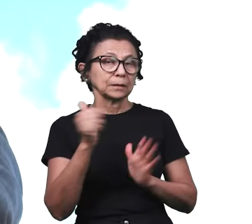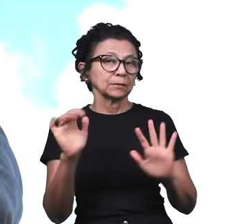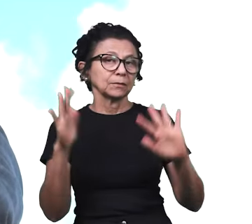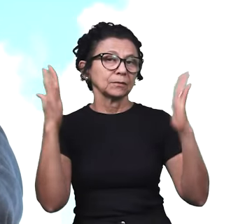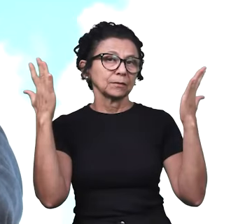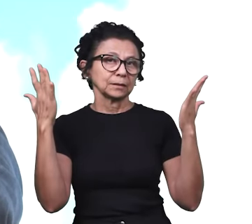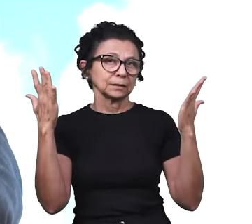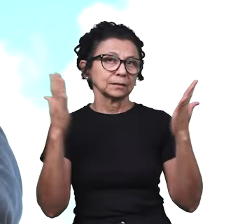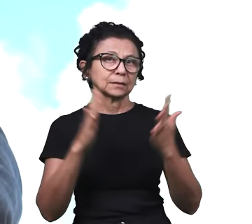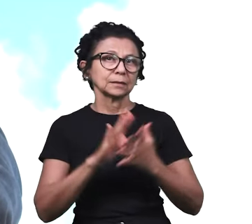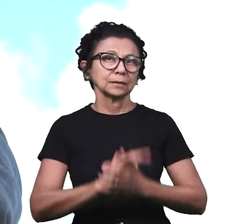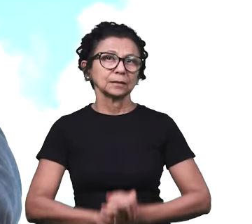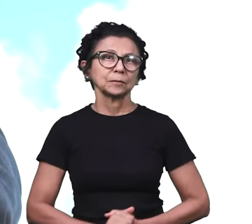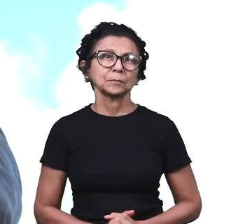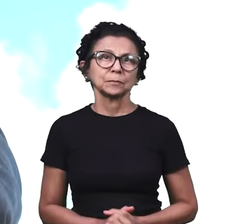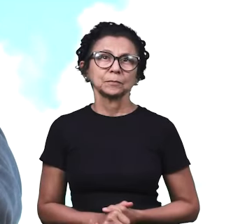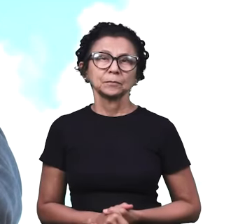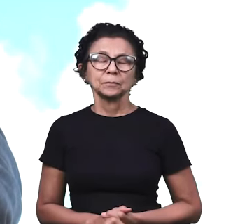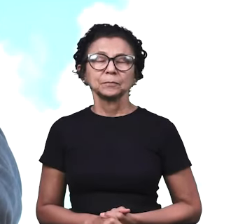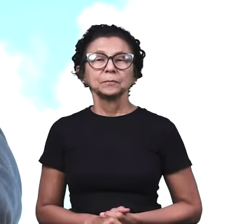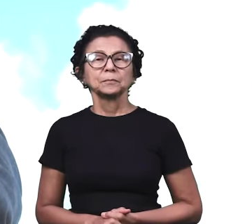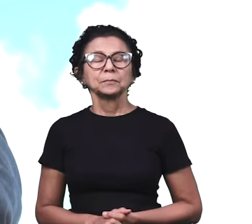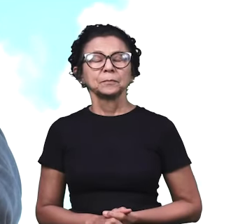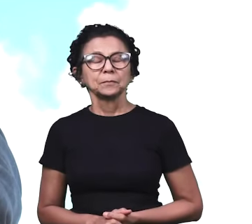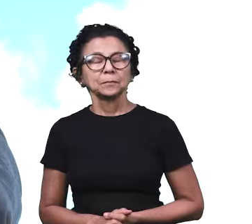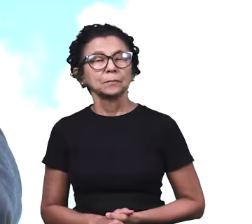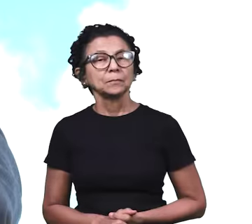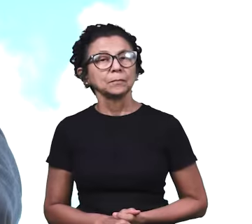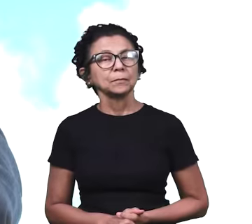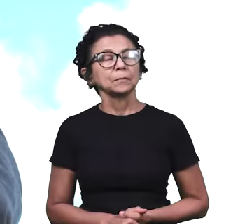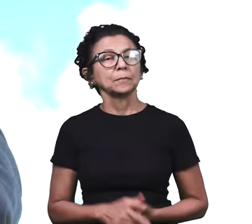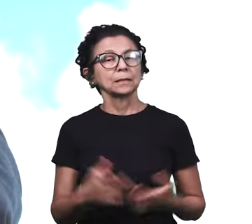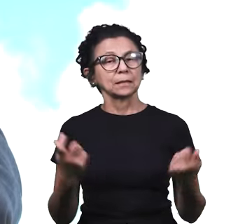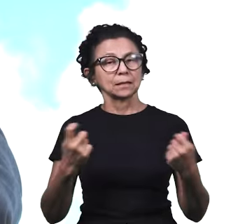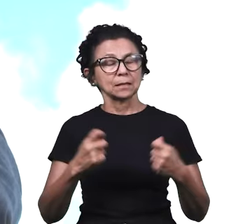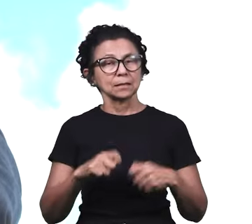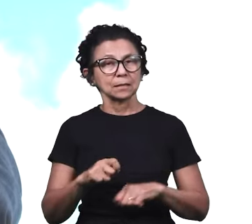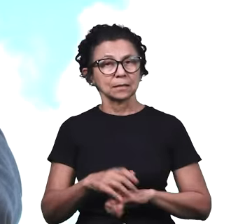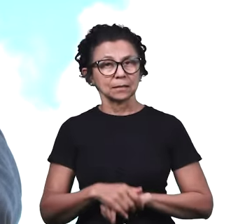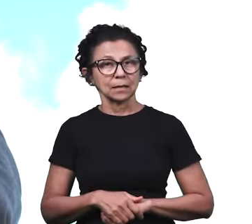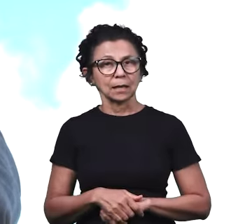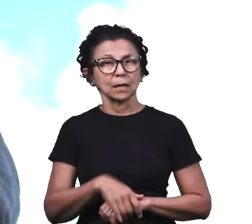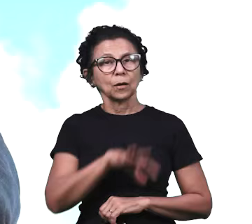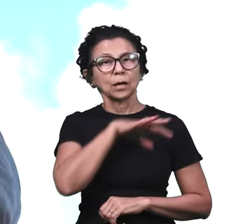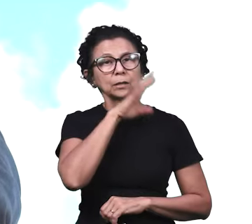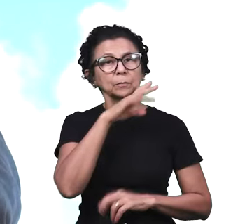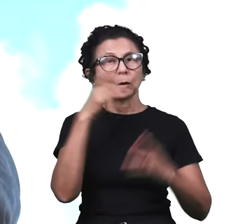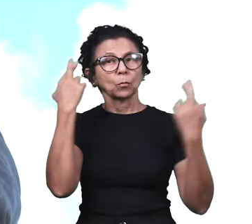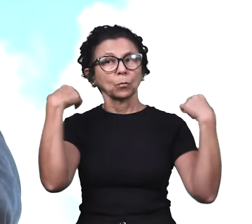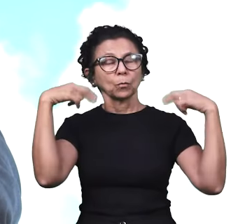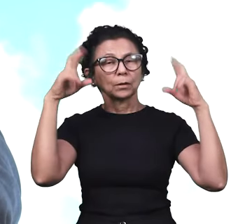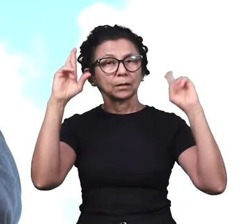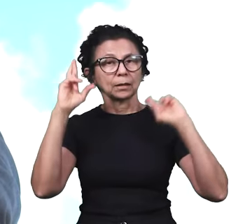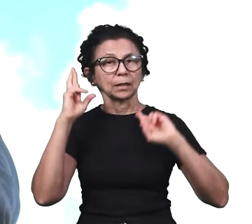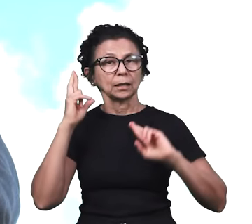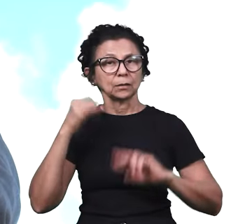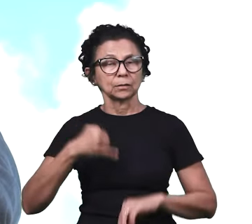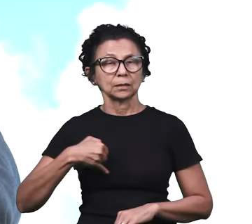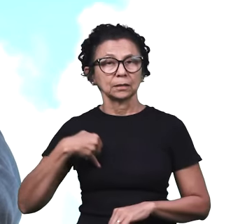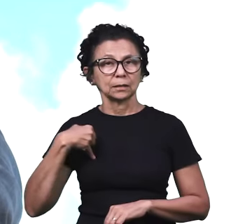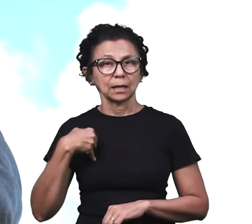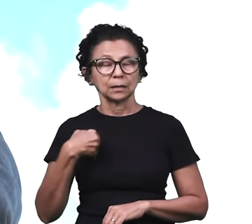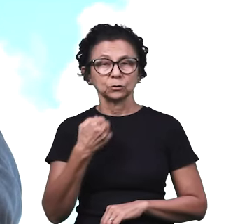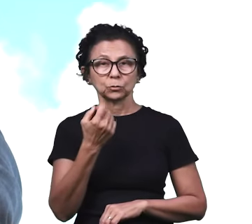libertos por causa do Cordeiro. O Cordeiro tinha que ter 1 ano, não é? Ou seja, a